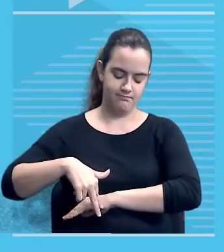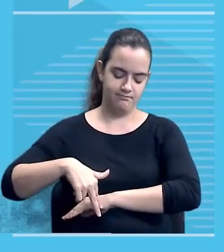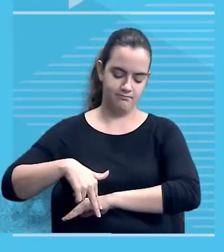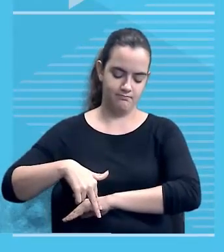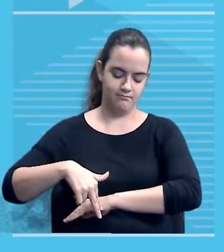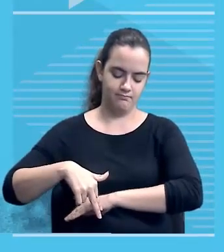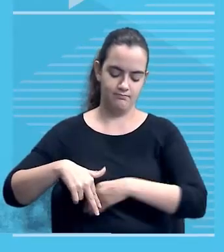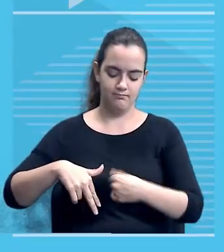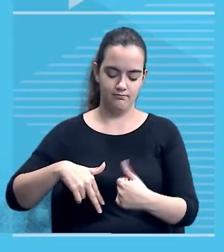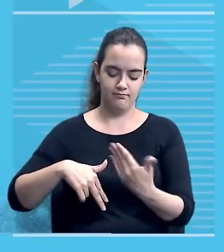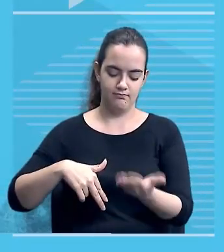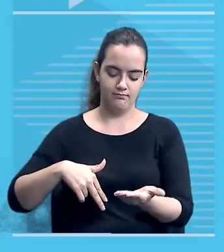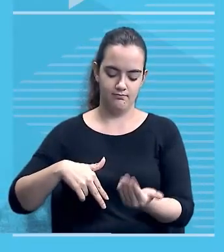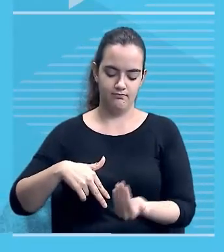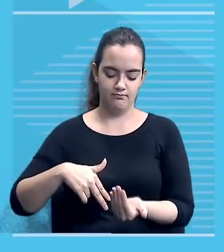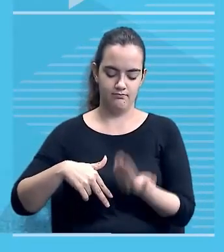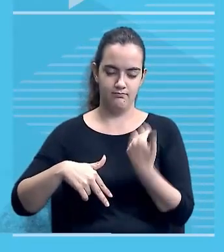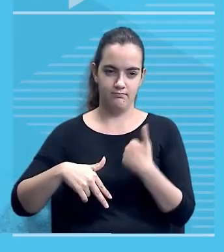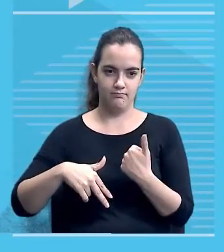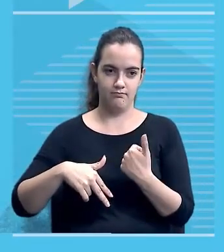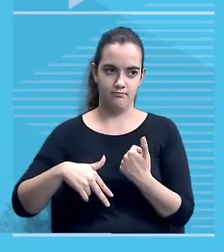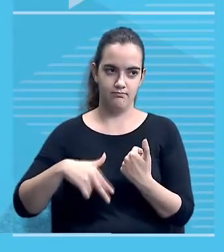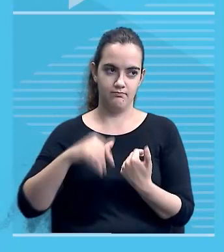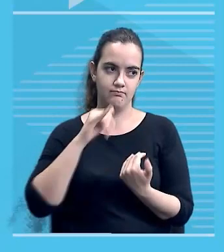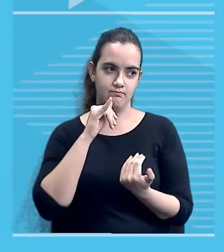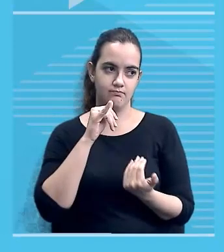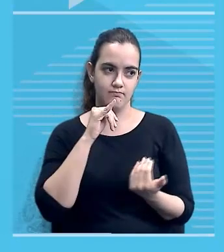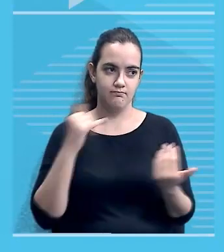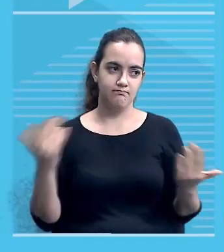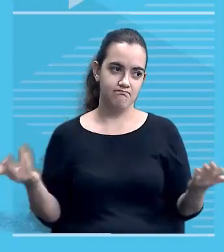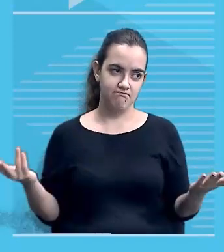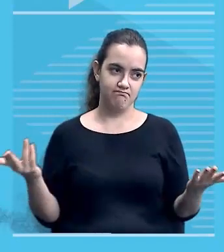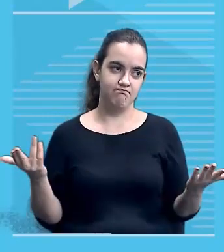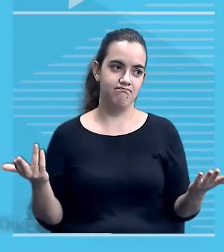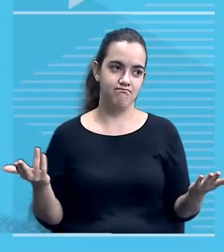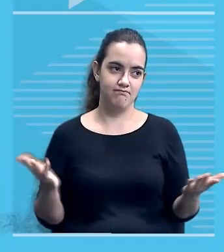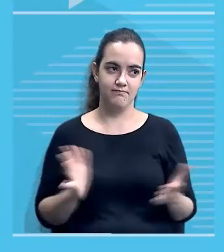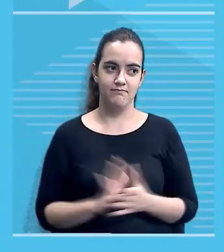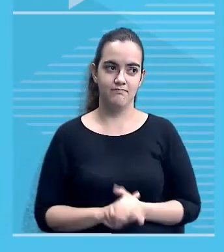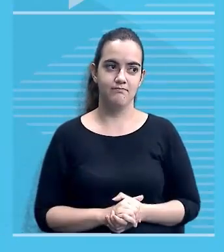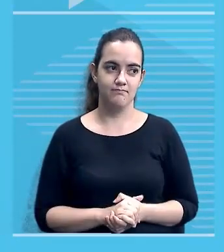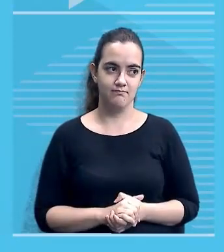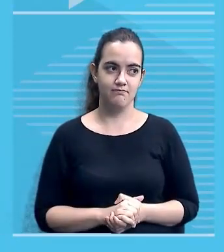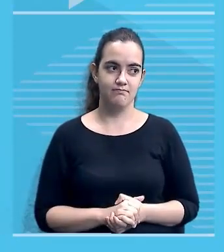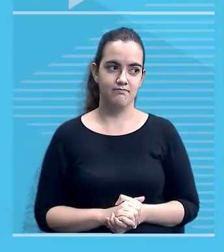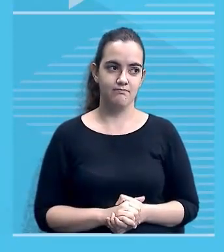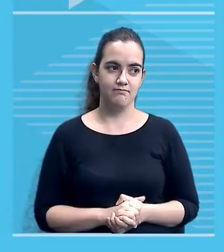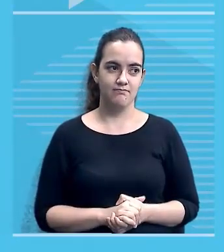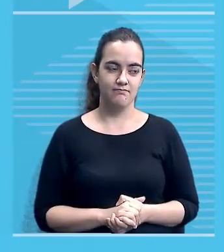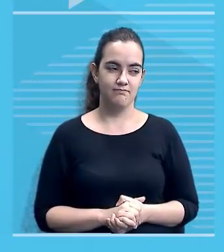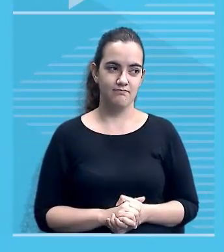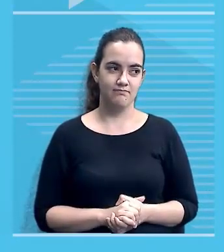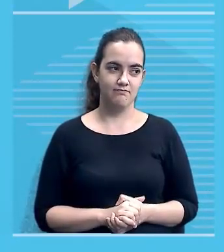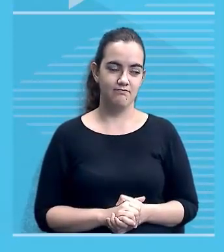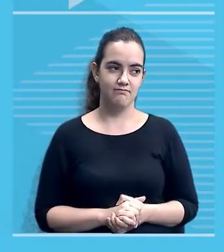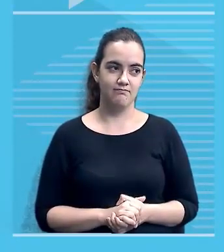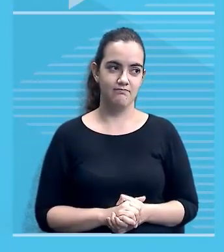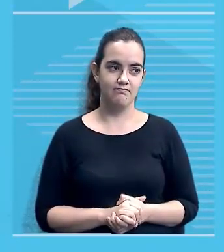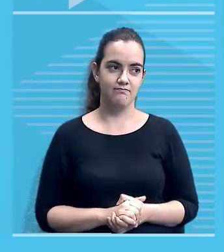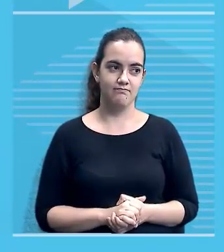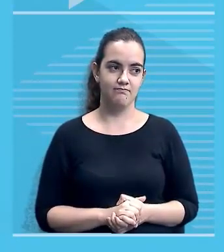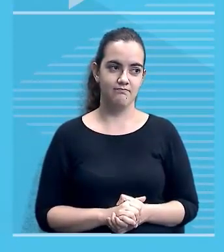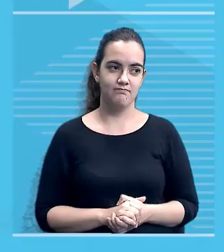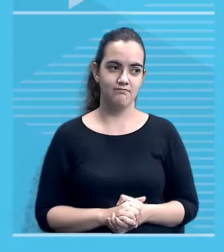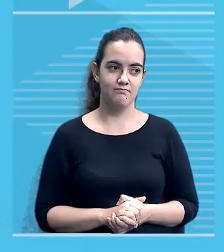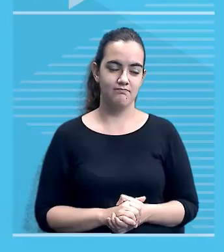Avenida Tu tá em outra cidade Então esse fenômeno aí quando seus limites